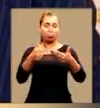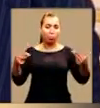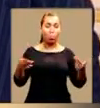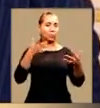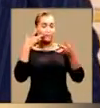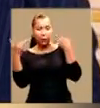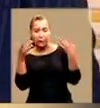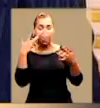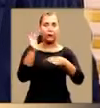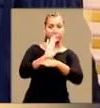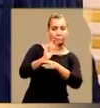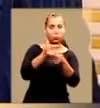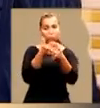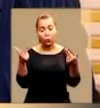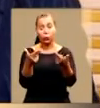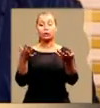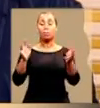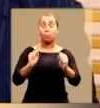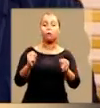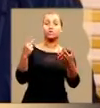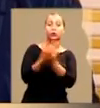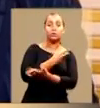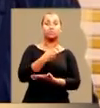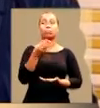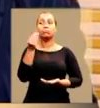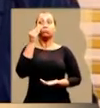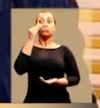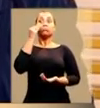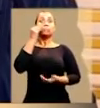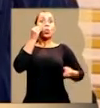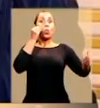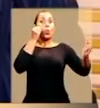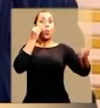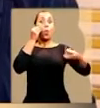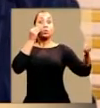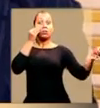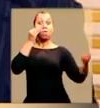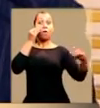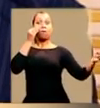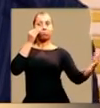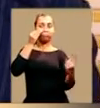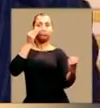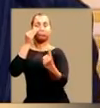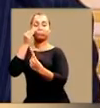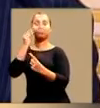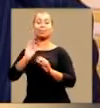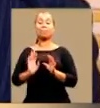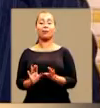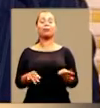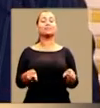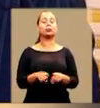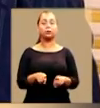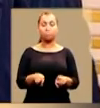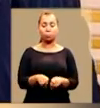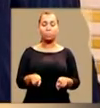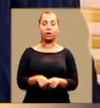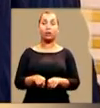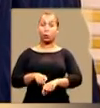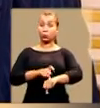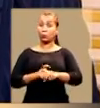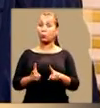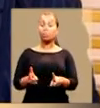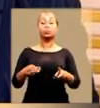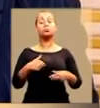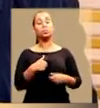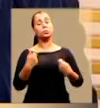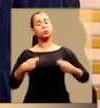cultural, e mesmo que for num evento que eu corro o risco de experimentar e trazer coisas inovadoras, novas, inusitadas, mas, ao